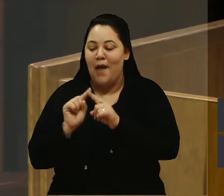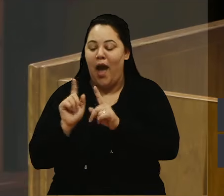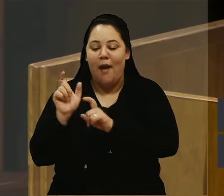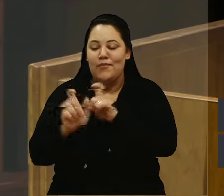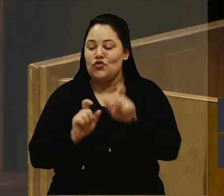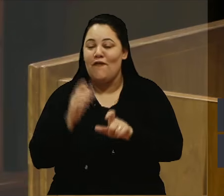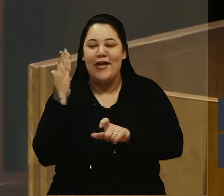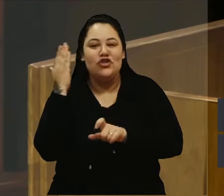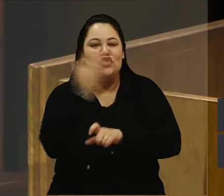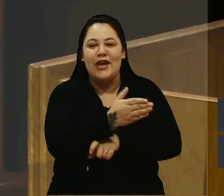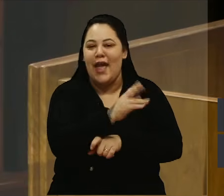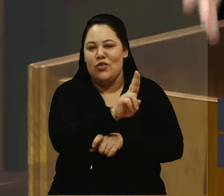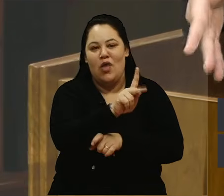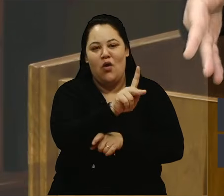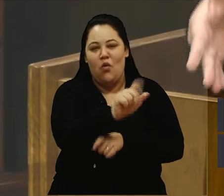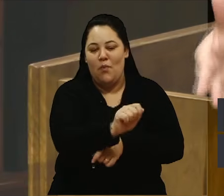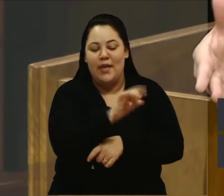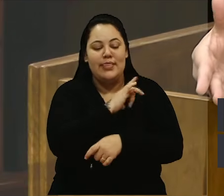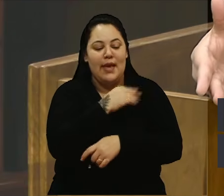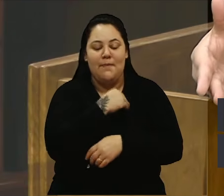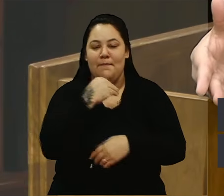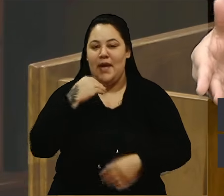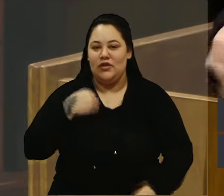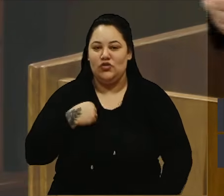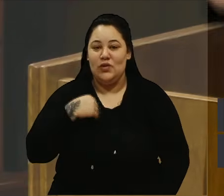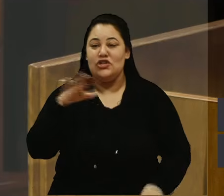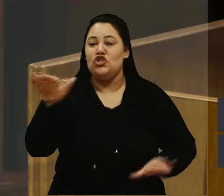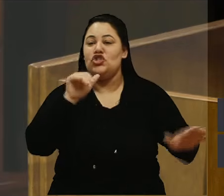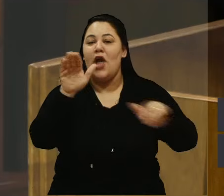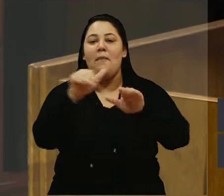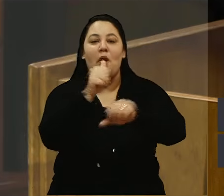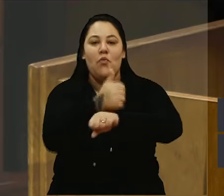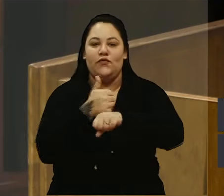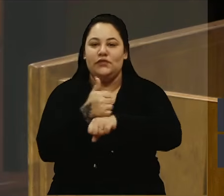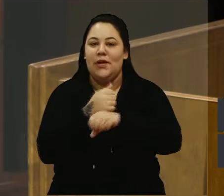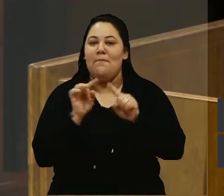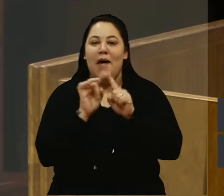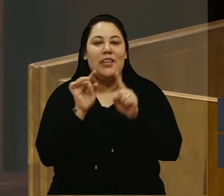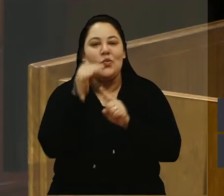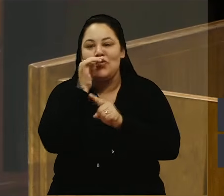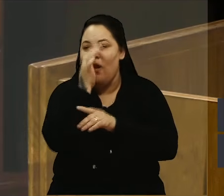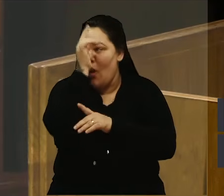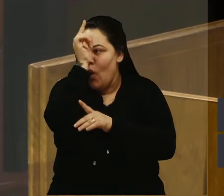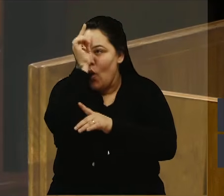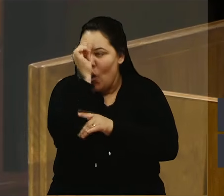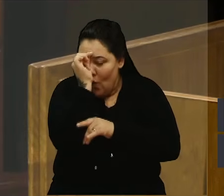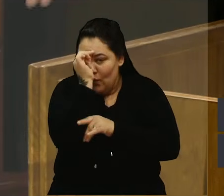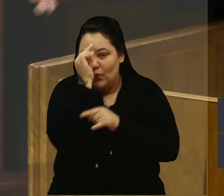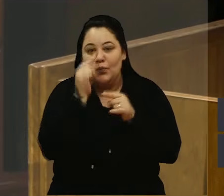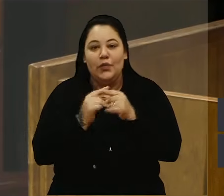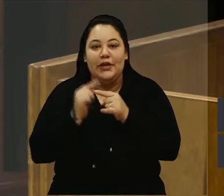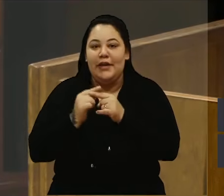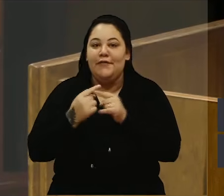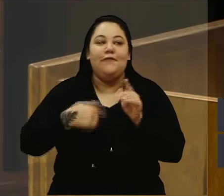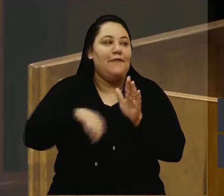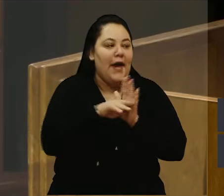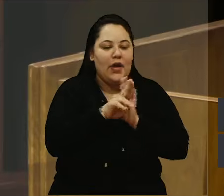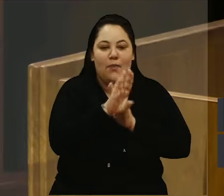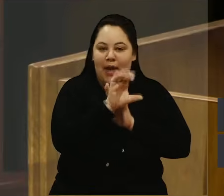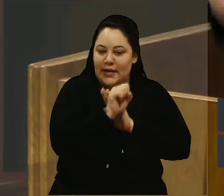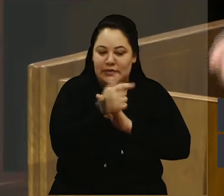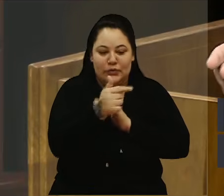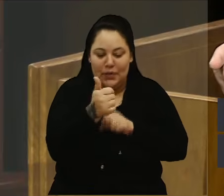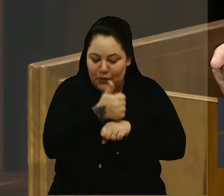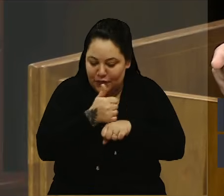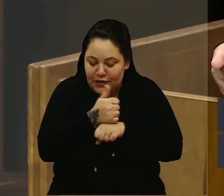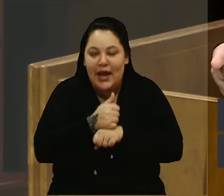os médicos. Eles chamam os médicos profissionais. Só que não conseguem desafogar, porque as pessoas chegam nas UBS, não tem profissionais, vão na UPA Central,